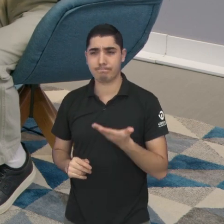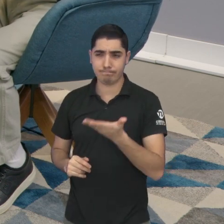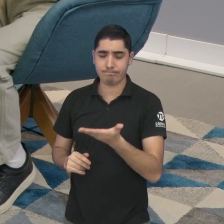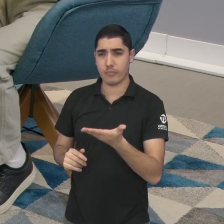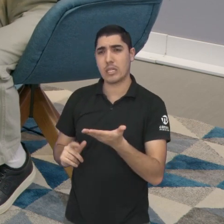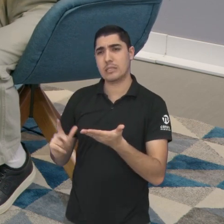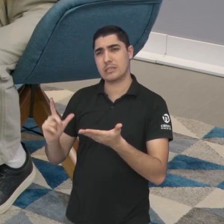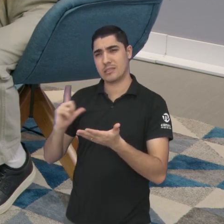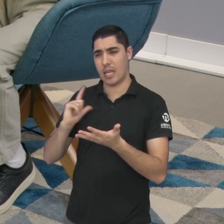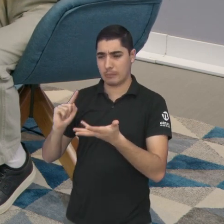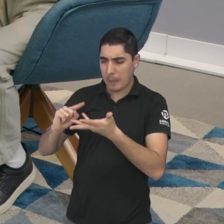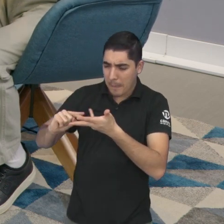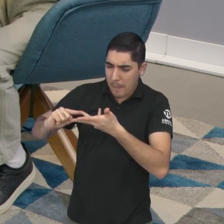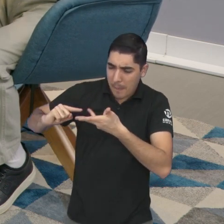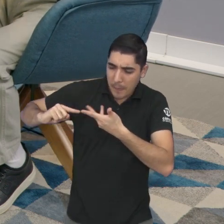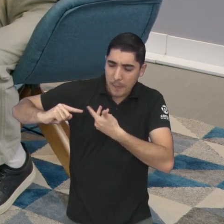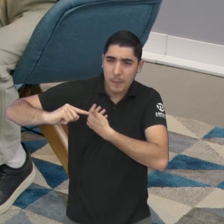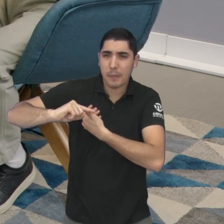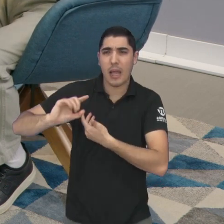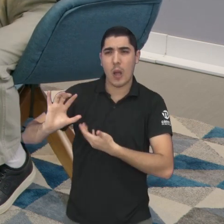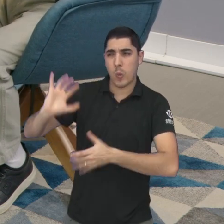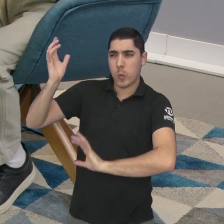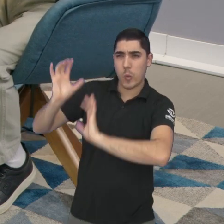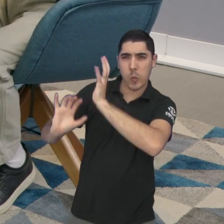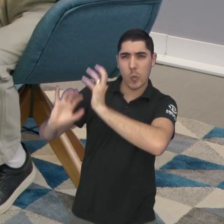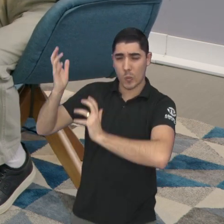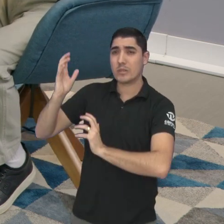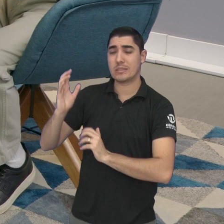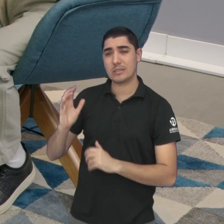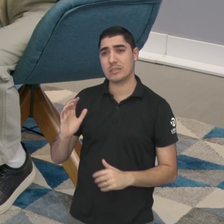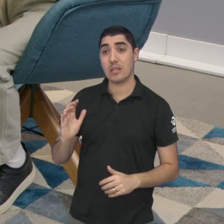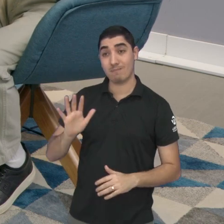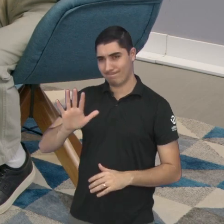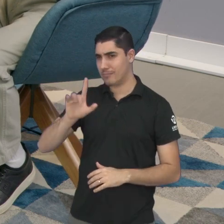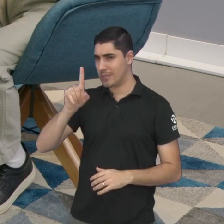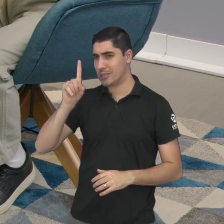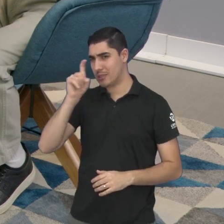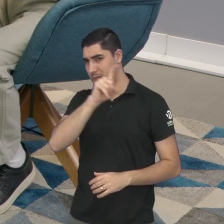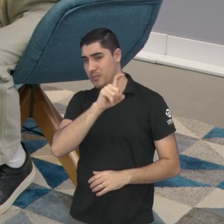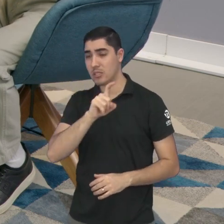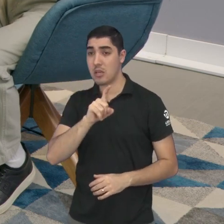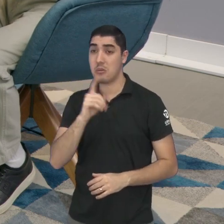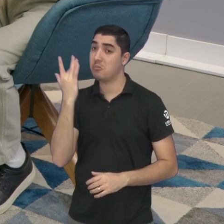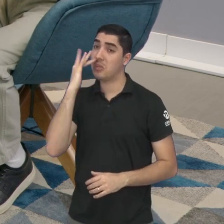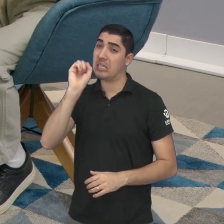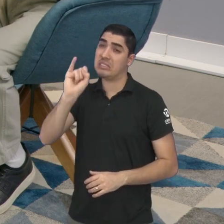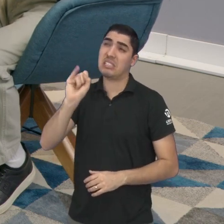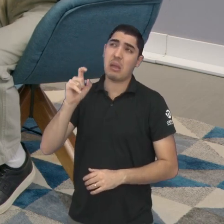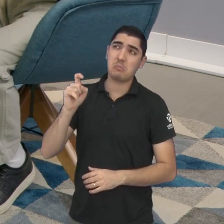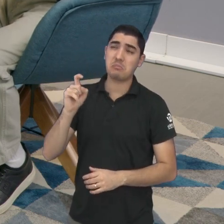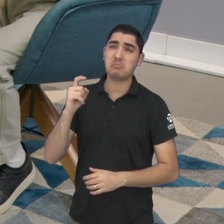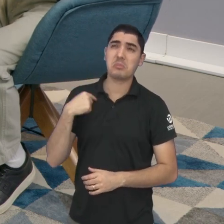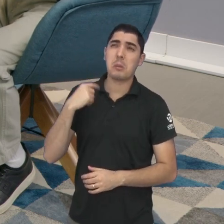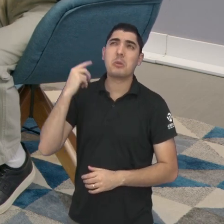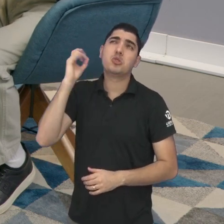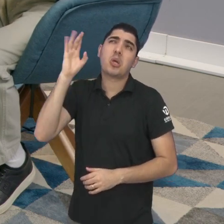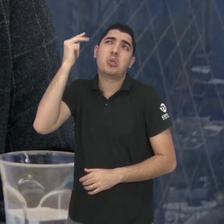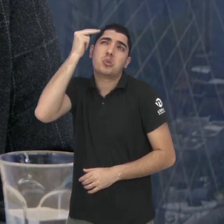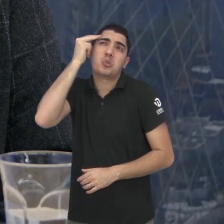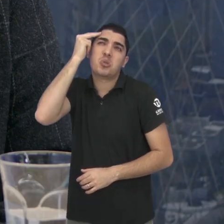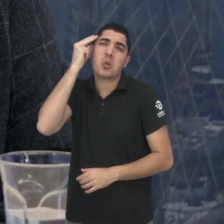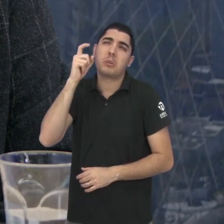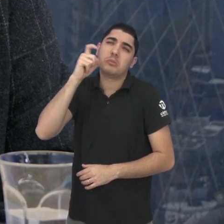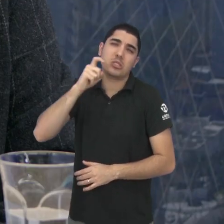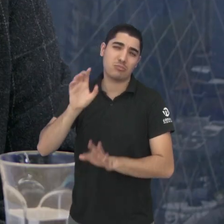que está acontecendo, para a gente poder... É difícil, não sei se chega a ser até uma utopia, sabe, Paulo? Mas eu acho o seguinte,